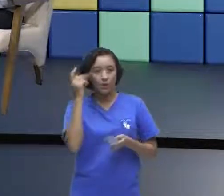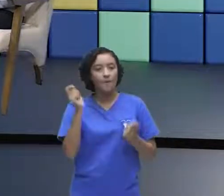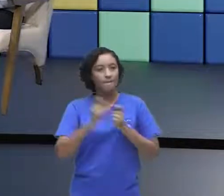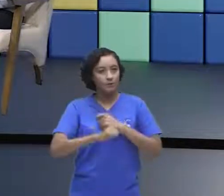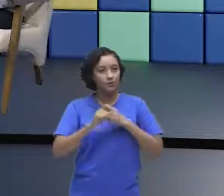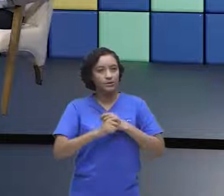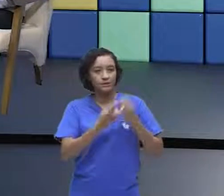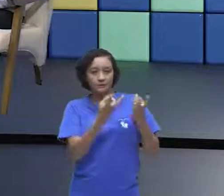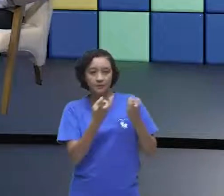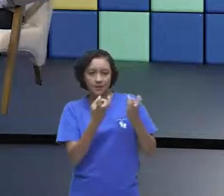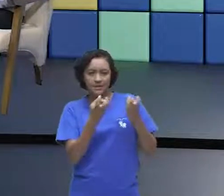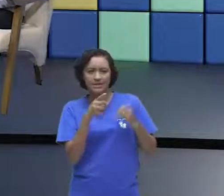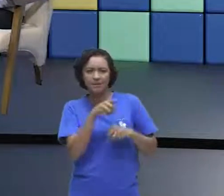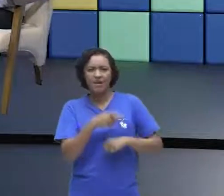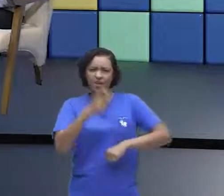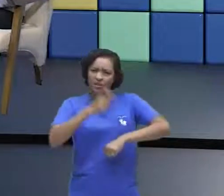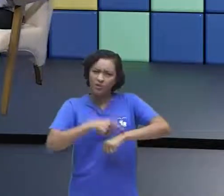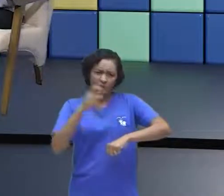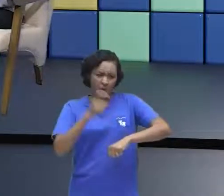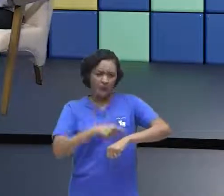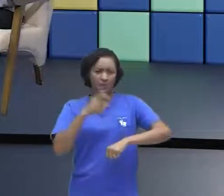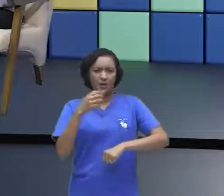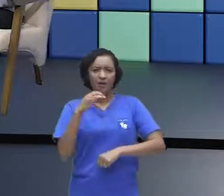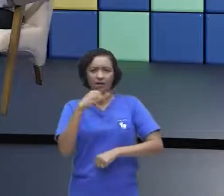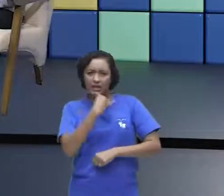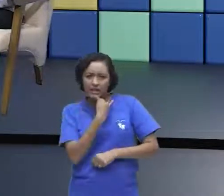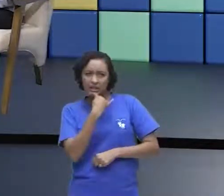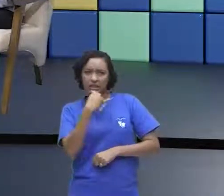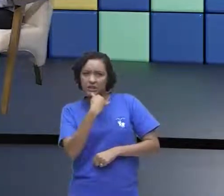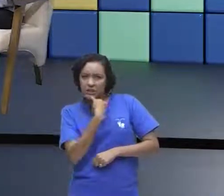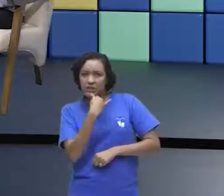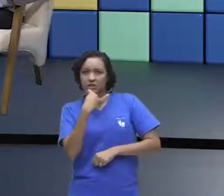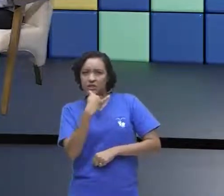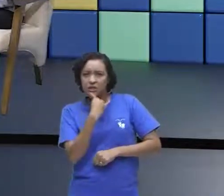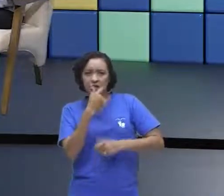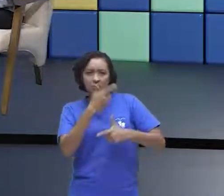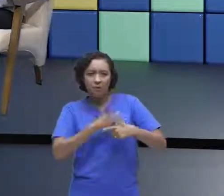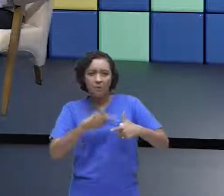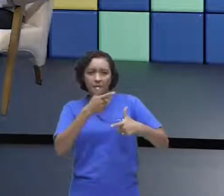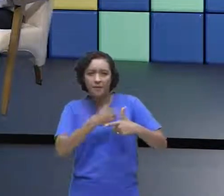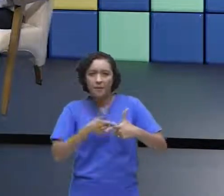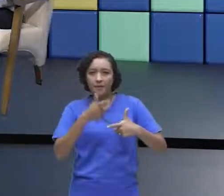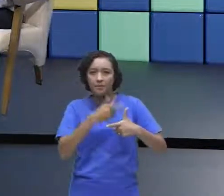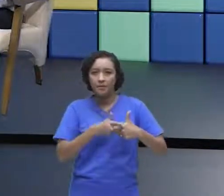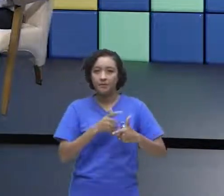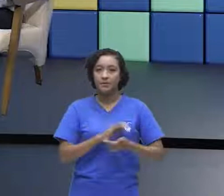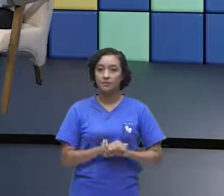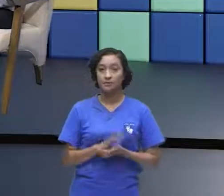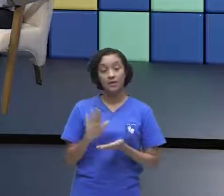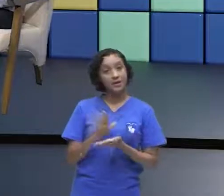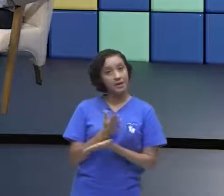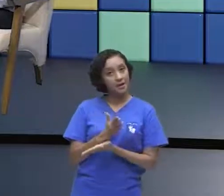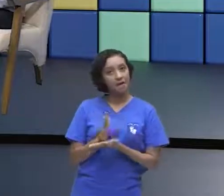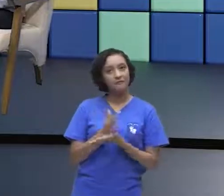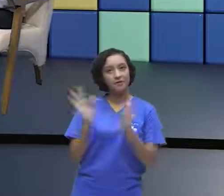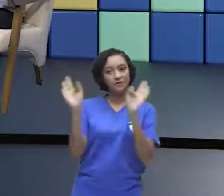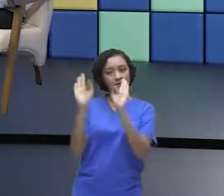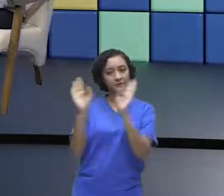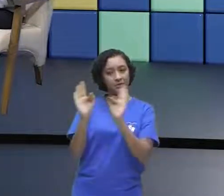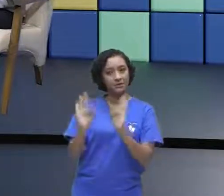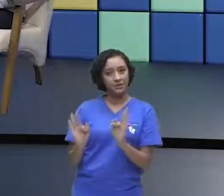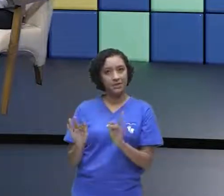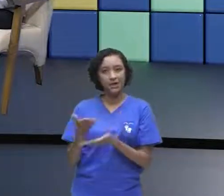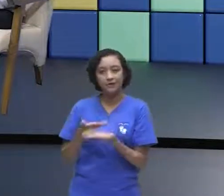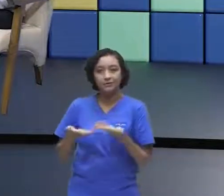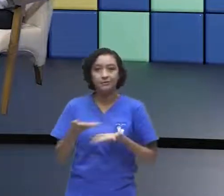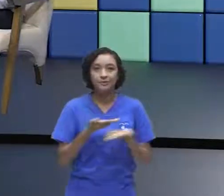comportamento ali, nossa, toda hora um comentário triste, né, de que está passando por algum momento. E às vezes também os de alegria são muito, hoje em dia, muito